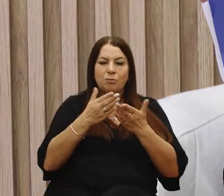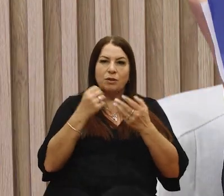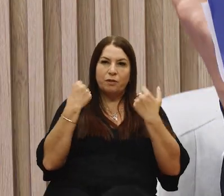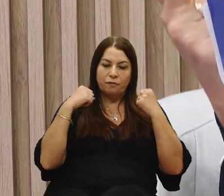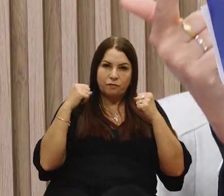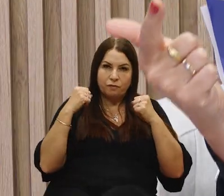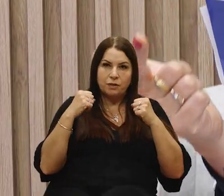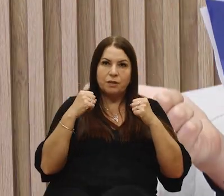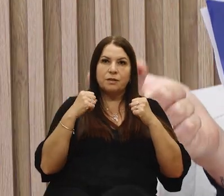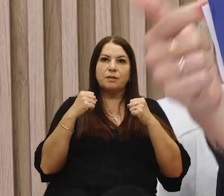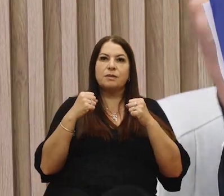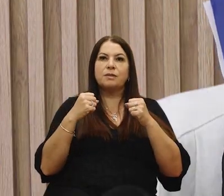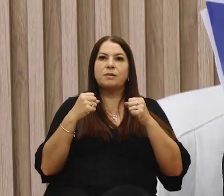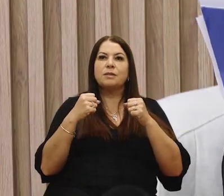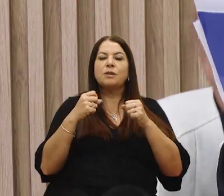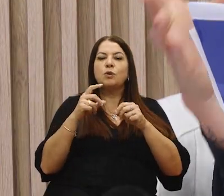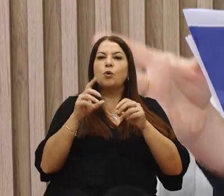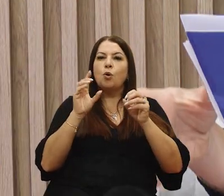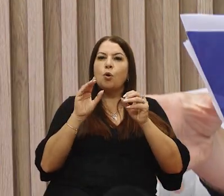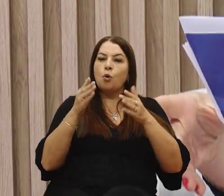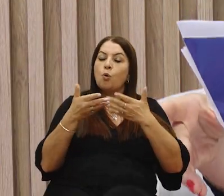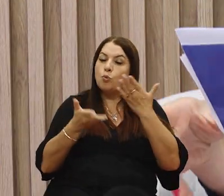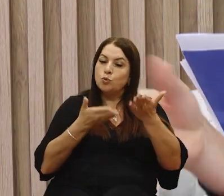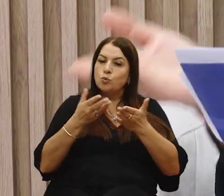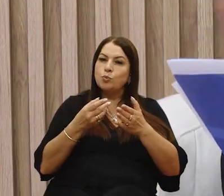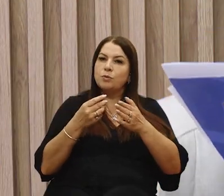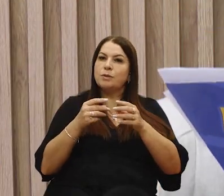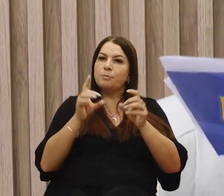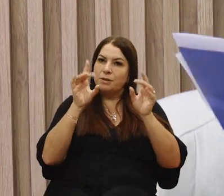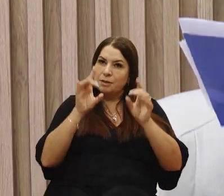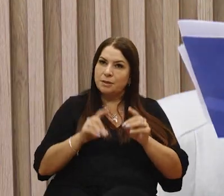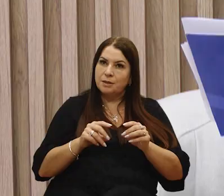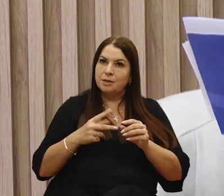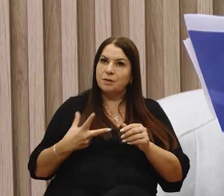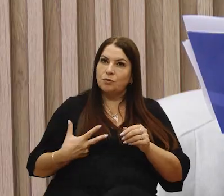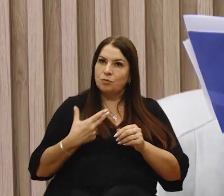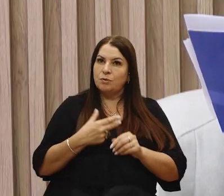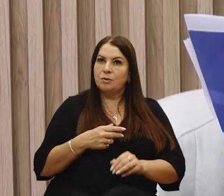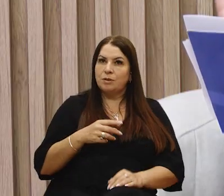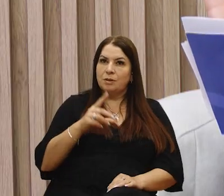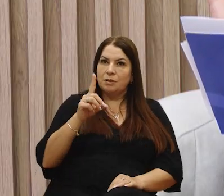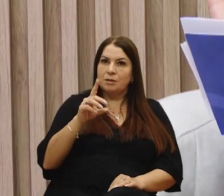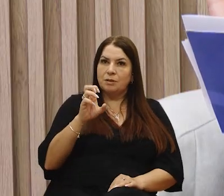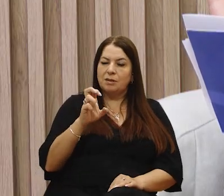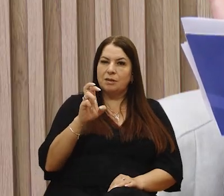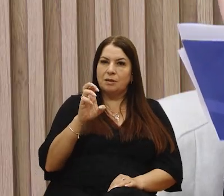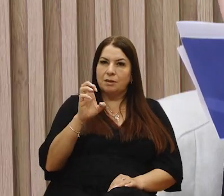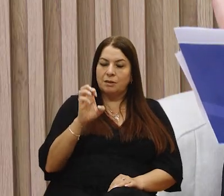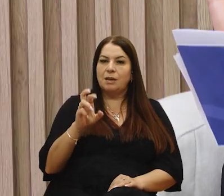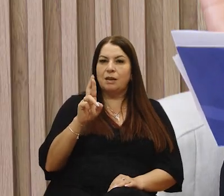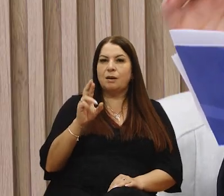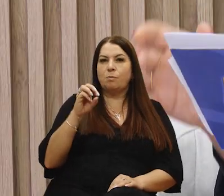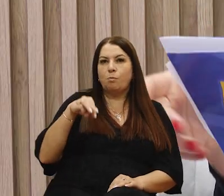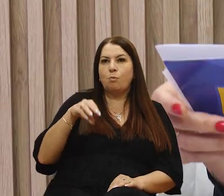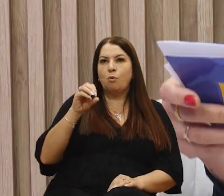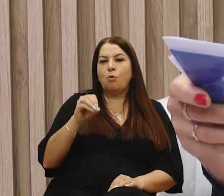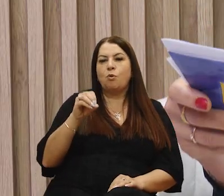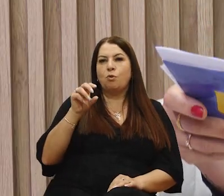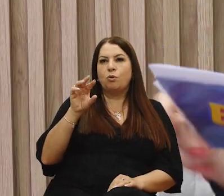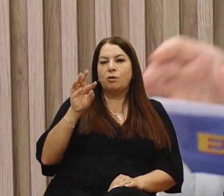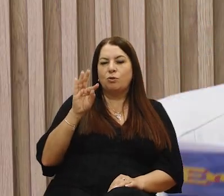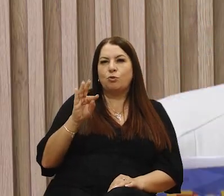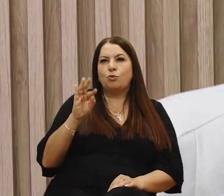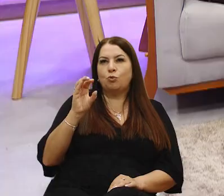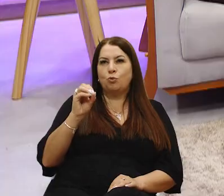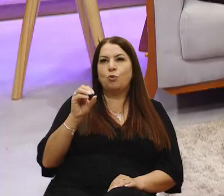indicam também, atendimento fisioterapêutico, consulta especializada, e também a cirurgia, que tem um nome, né? Dermolipectomia?